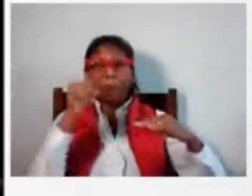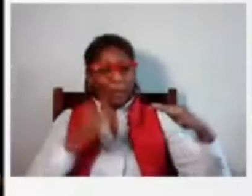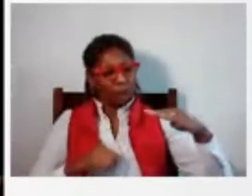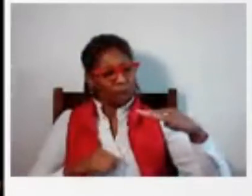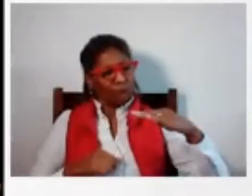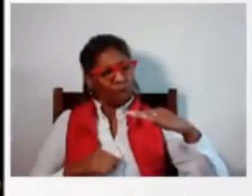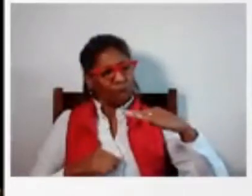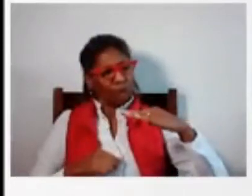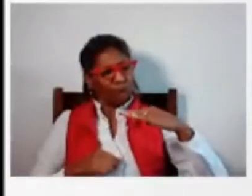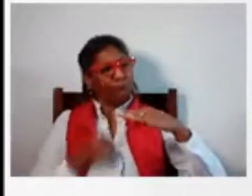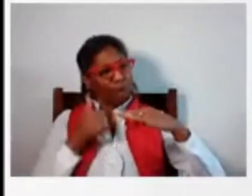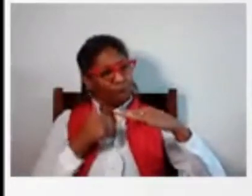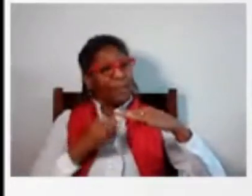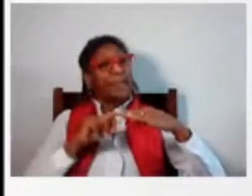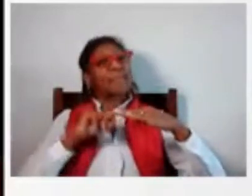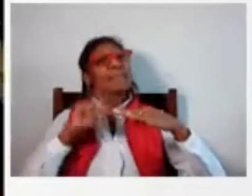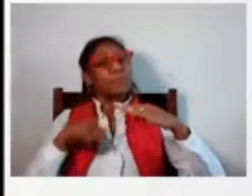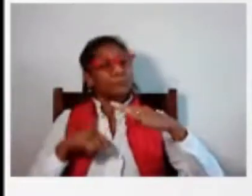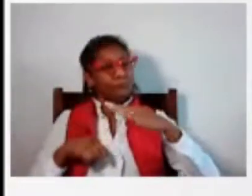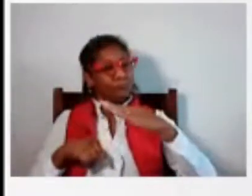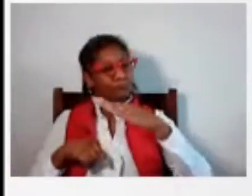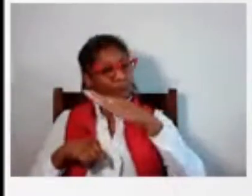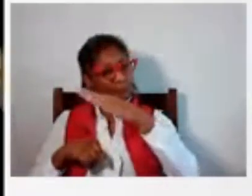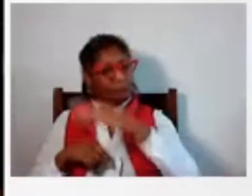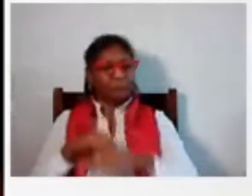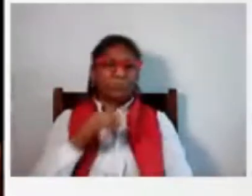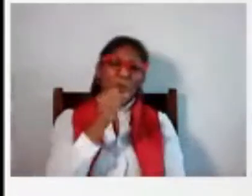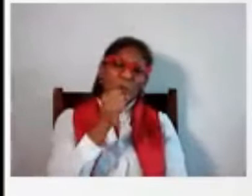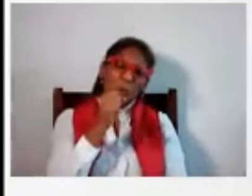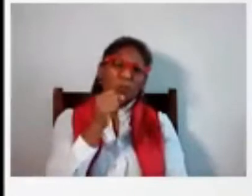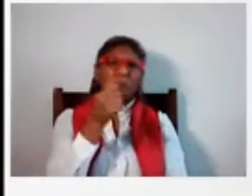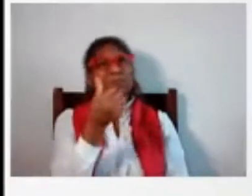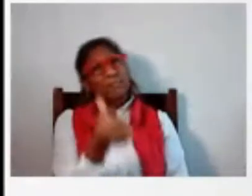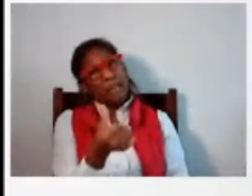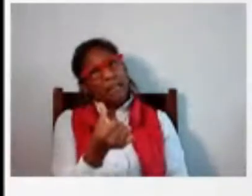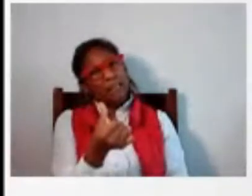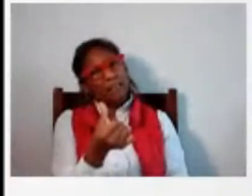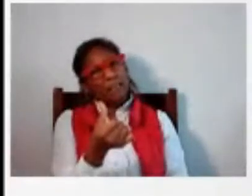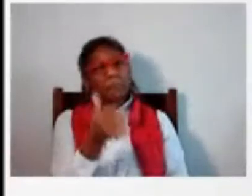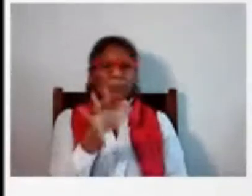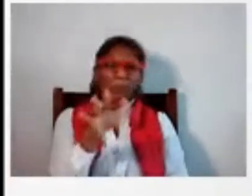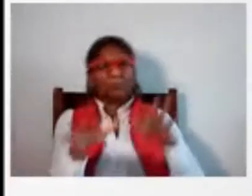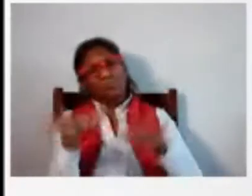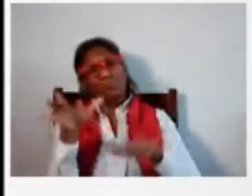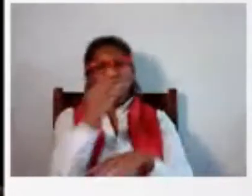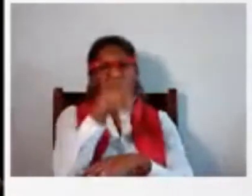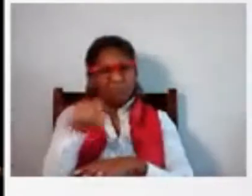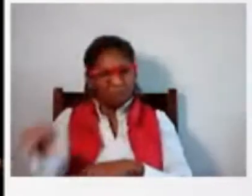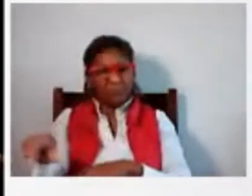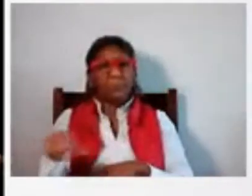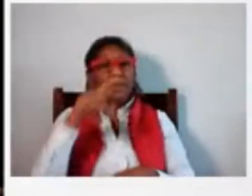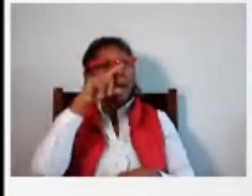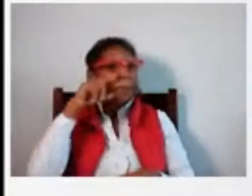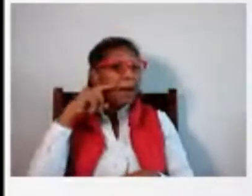casos confirmados para o coronavírus. Vejam, sempre girando entre 8, 6, 7. O amarelo é o